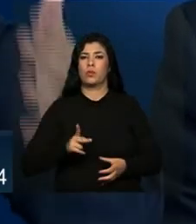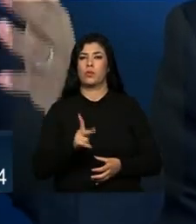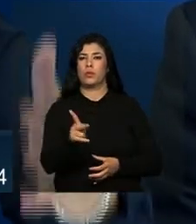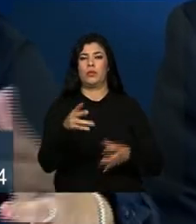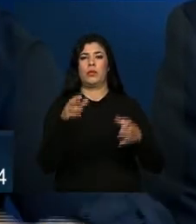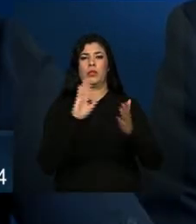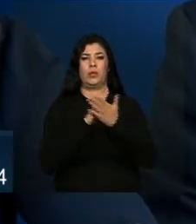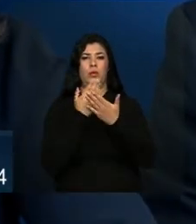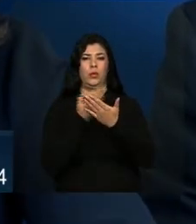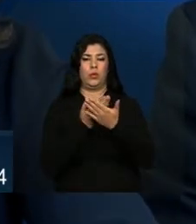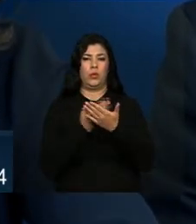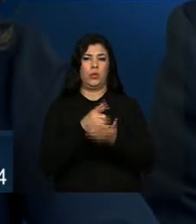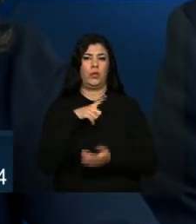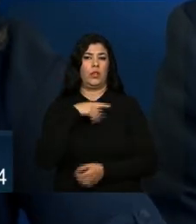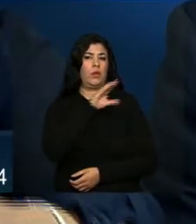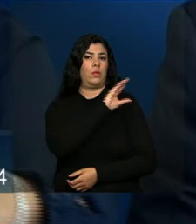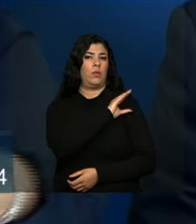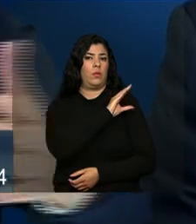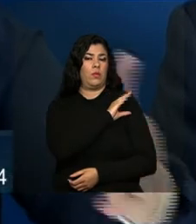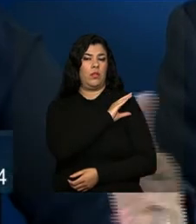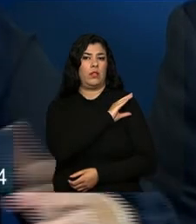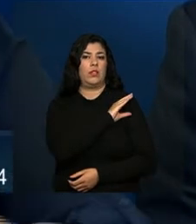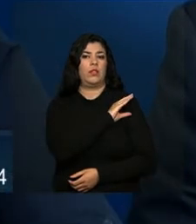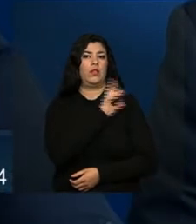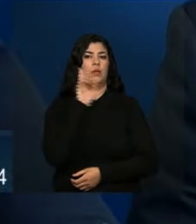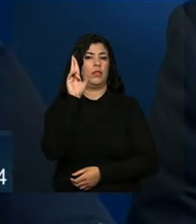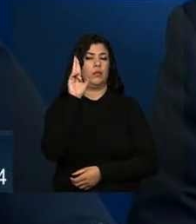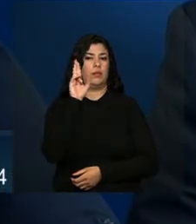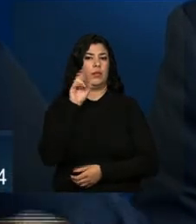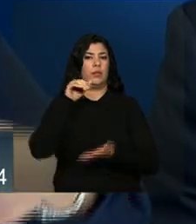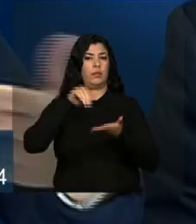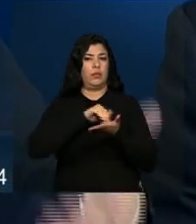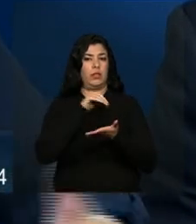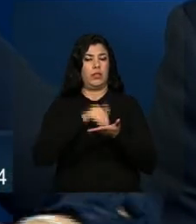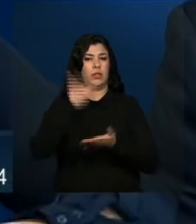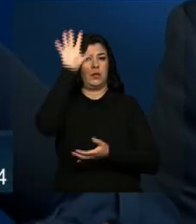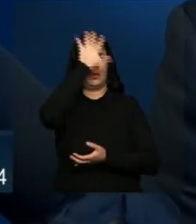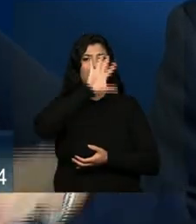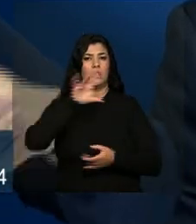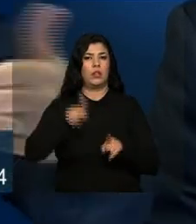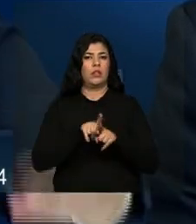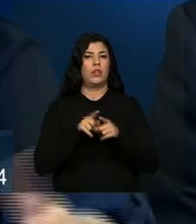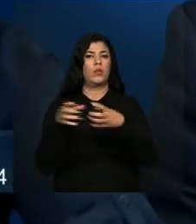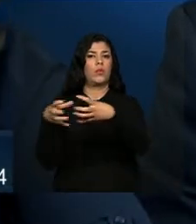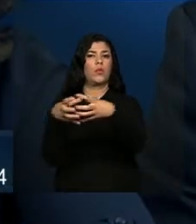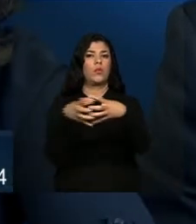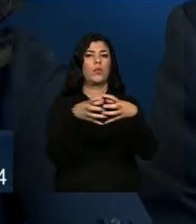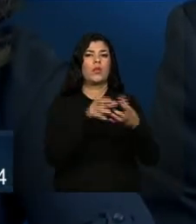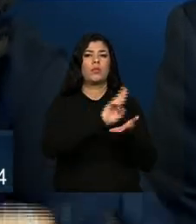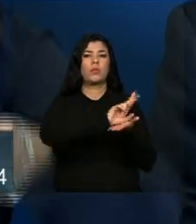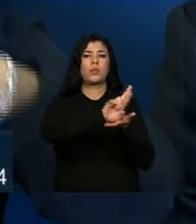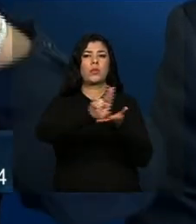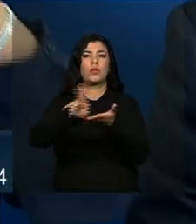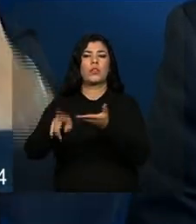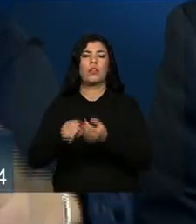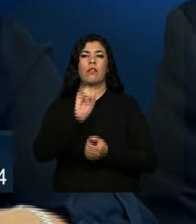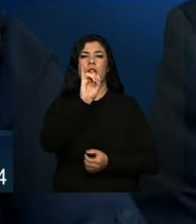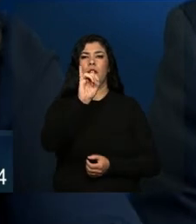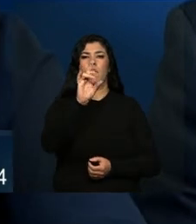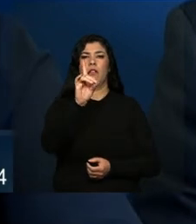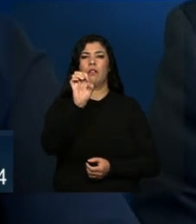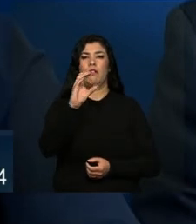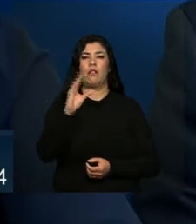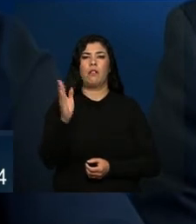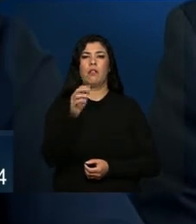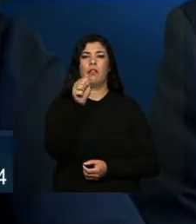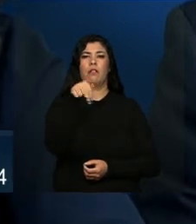consumo um grupo coordenado pela secretaria mas que é multitemático tem o Inmetro Anvisa o PROCON de São Paulo e Deck